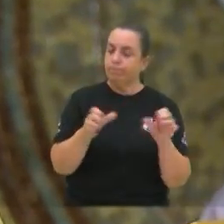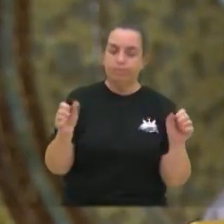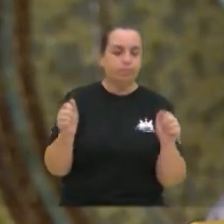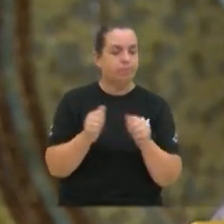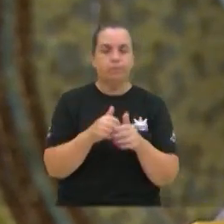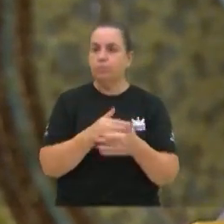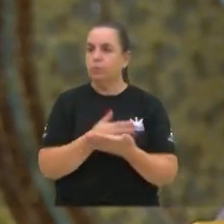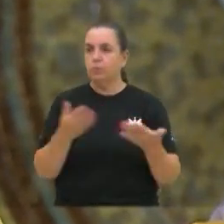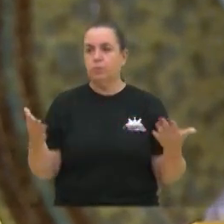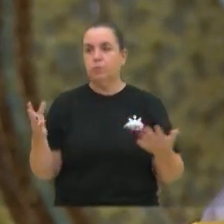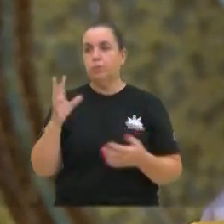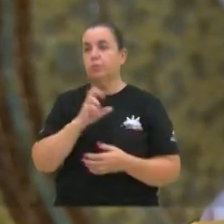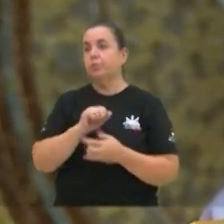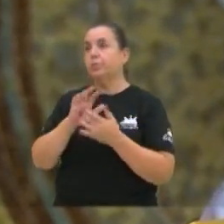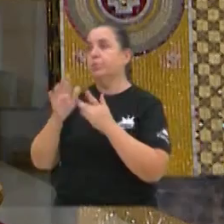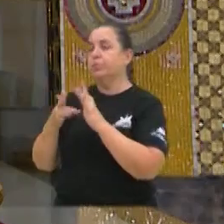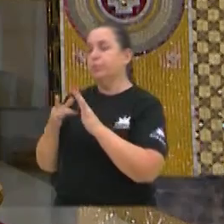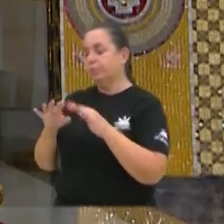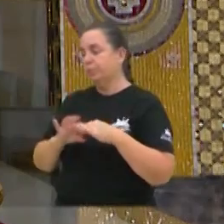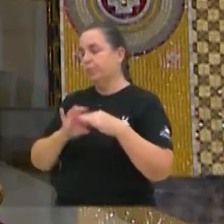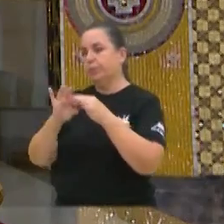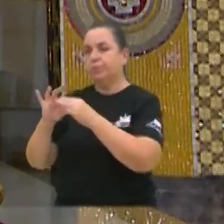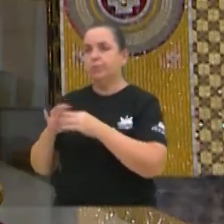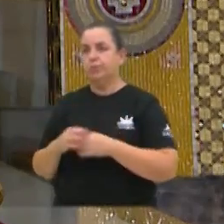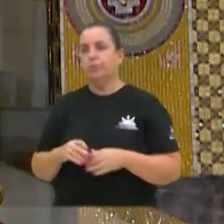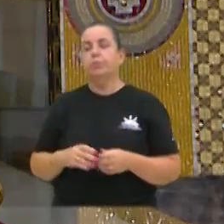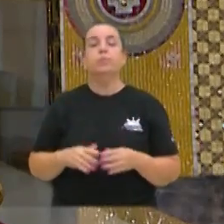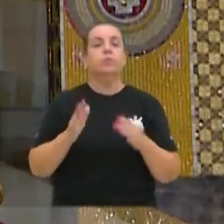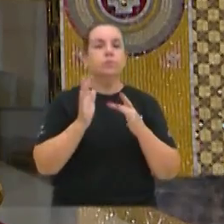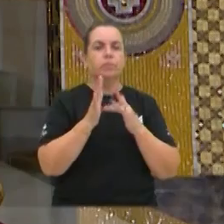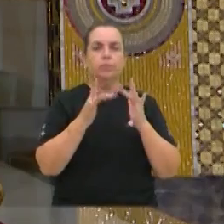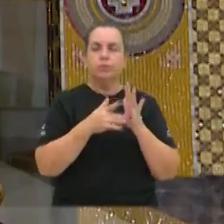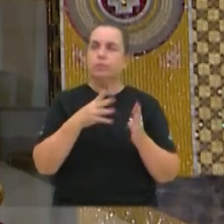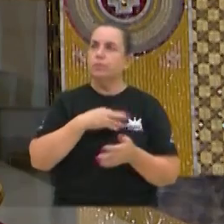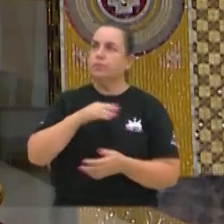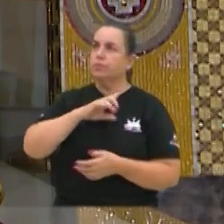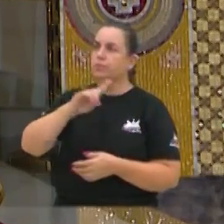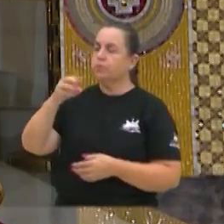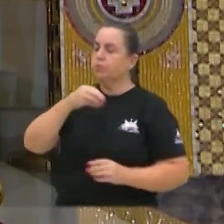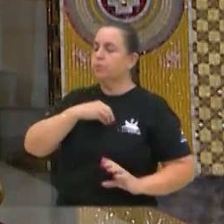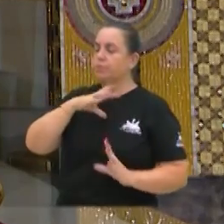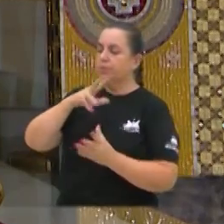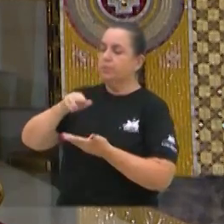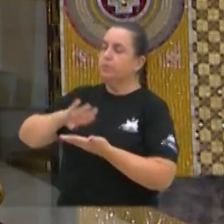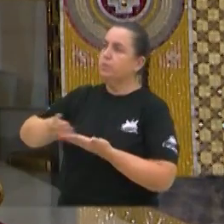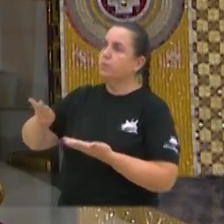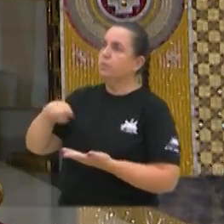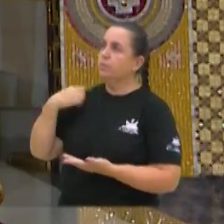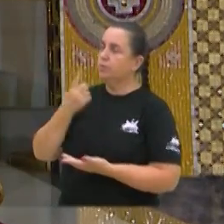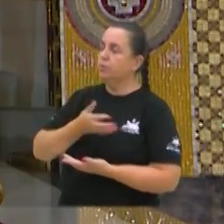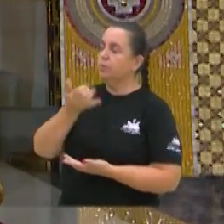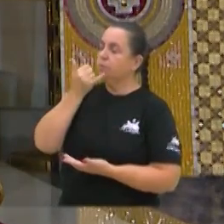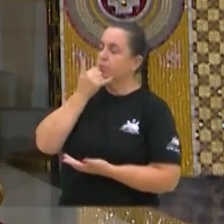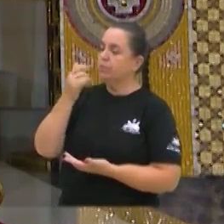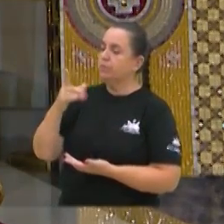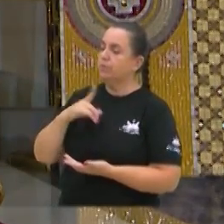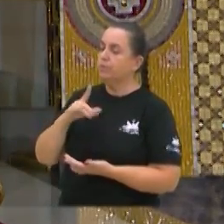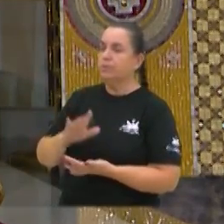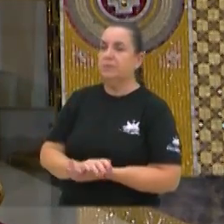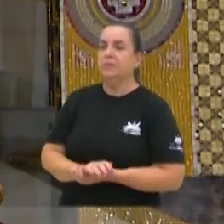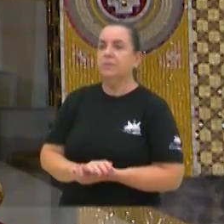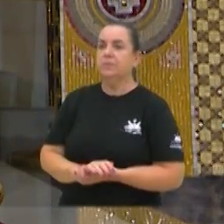com todos vocês. O amor de Cristo nos uniu. Cordeiro de Deus, que tirais o pecado do